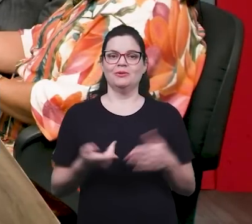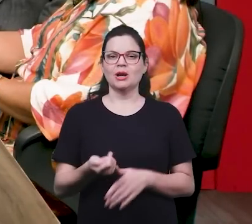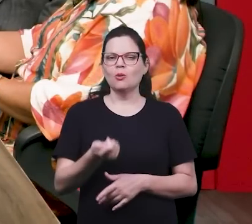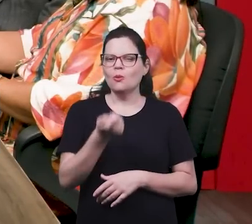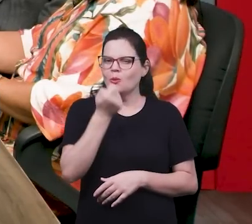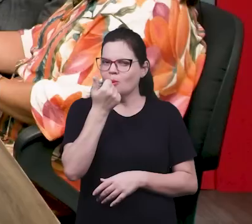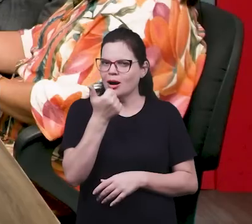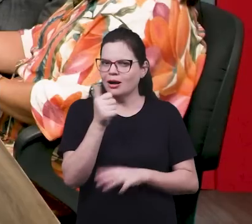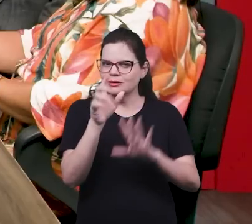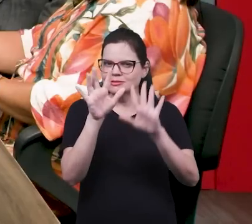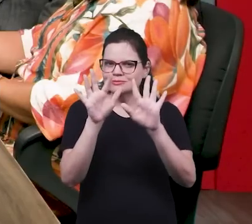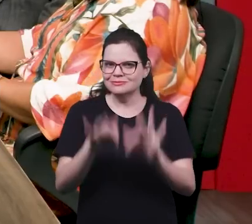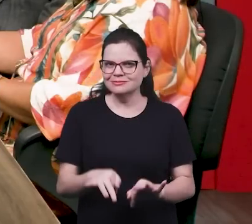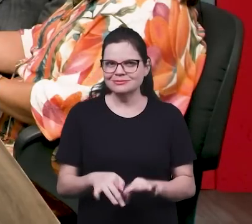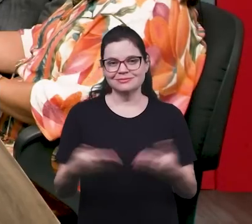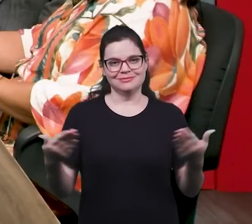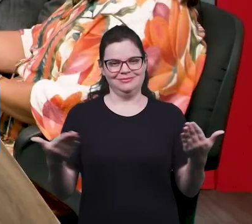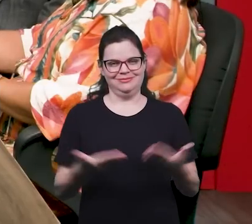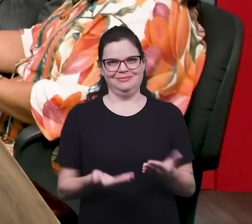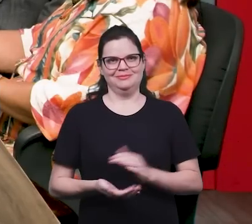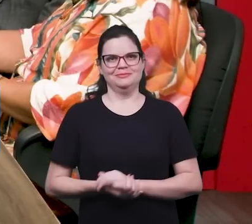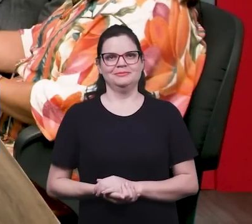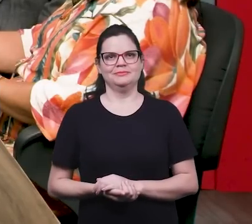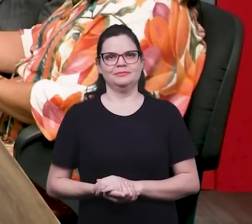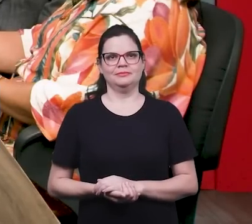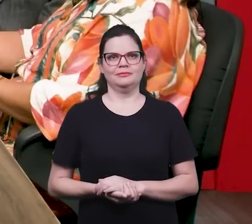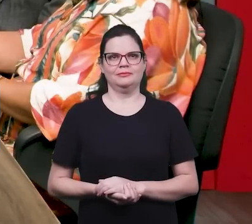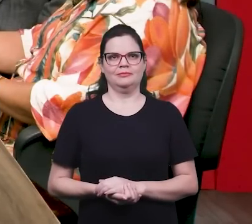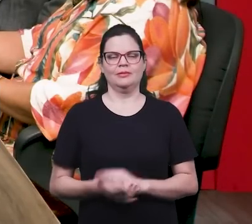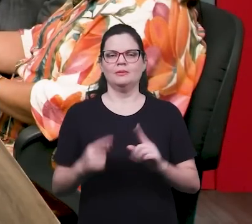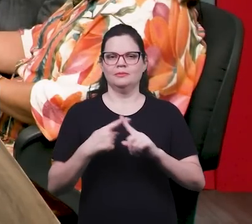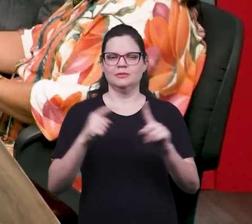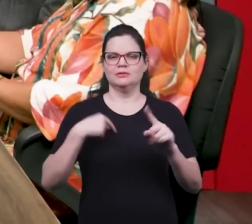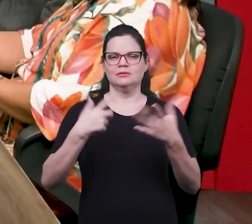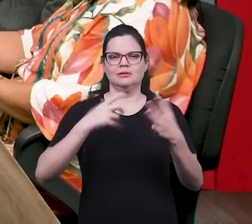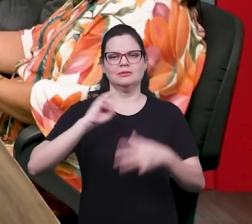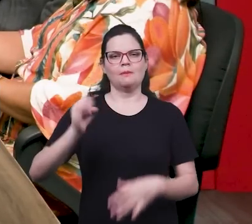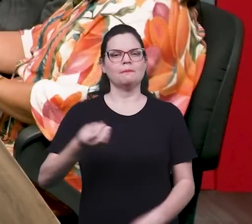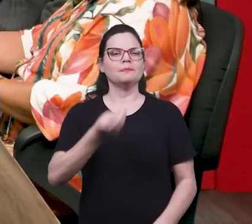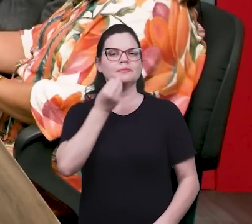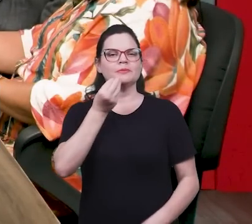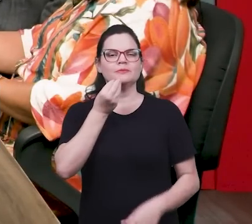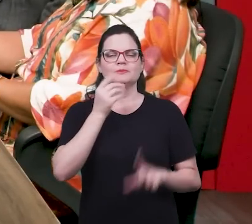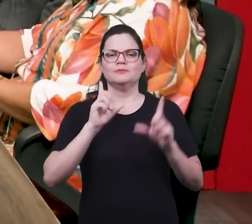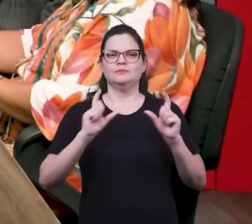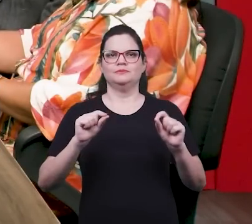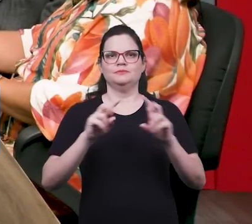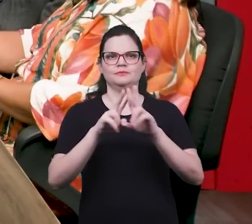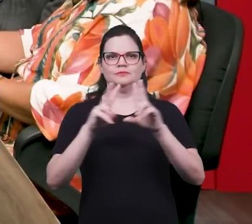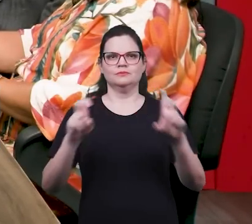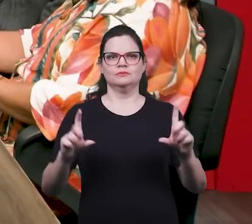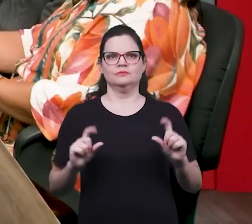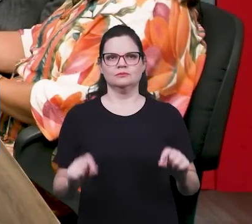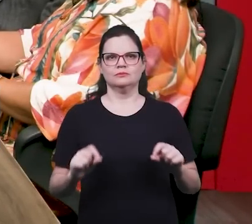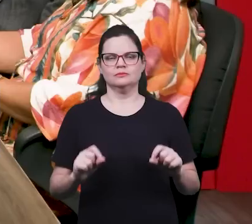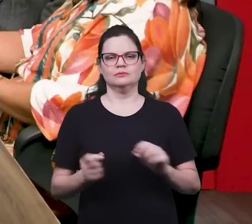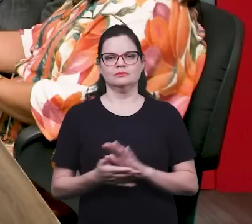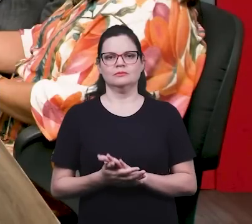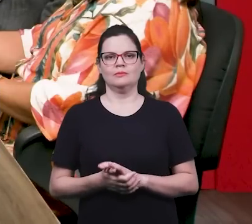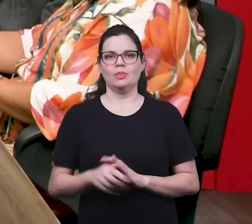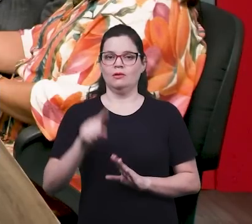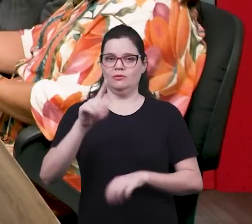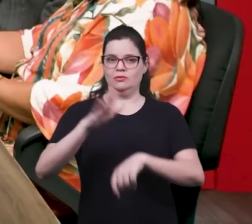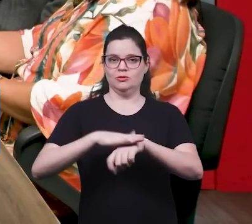encerrando, irmã Célia, esse episódio, mas vamos aproveitar para falar um pouquinho, né? O senhor dá assistência há